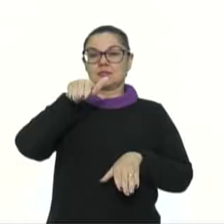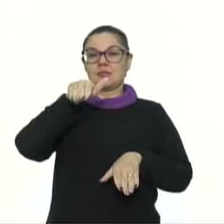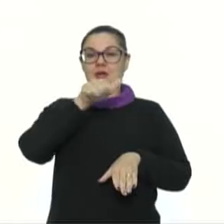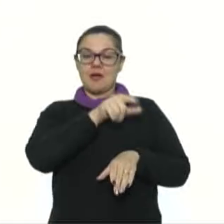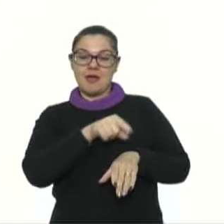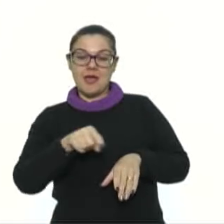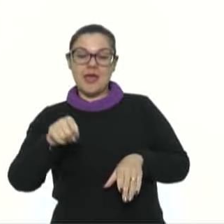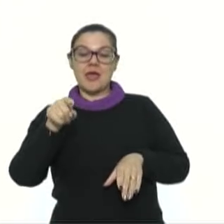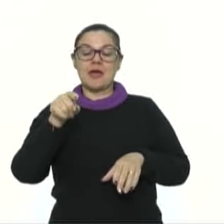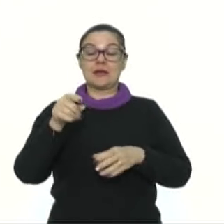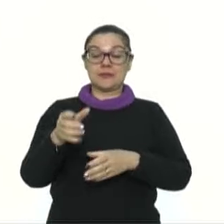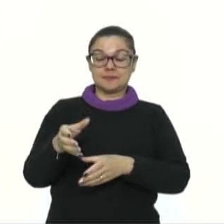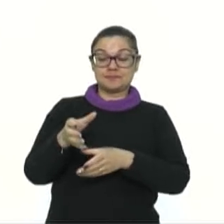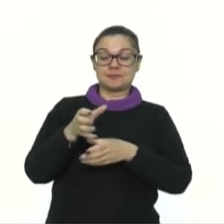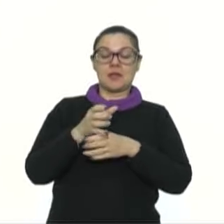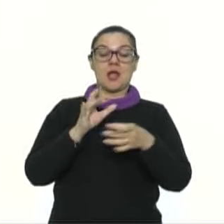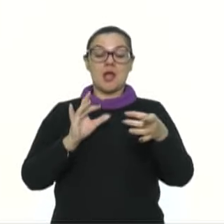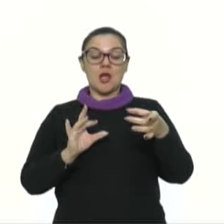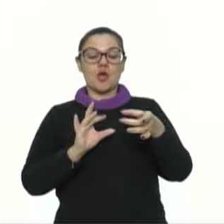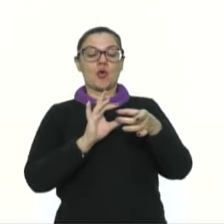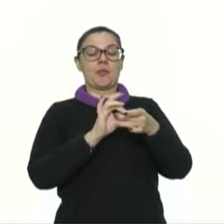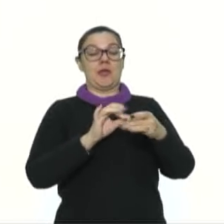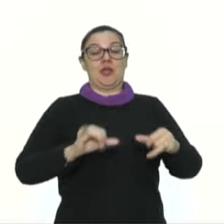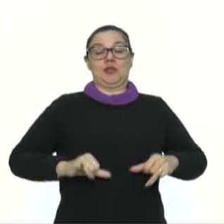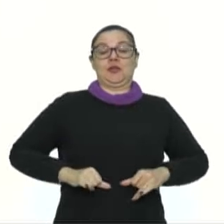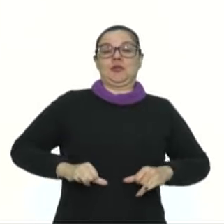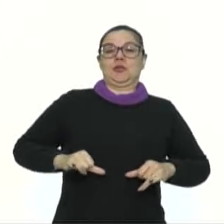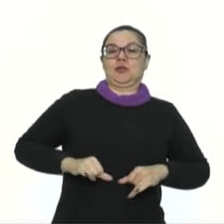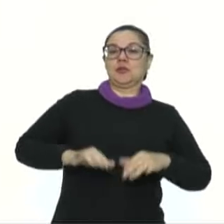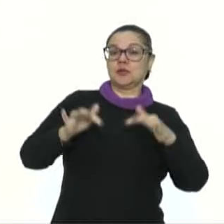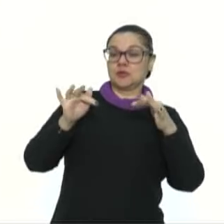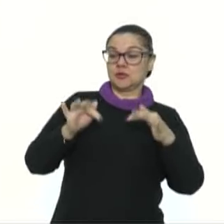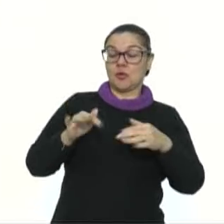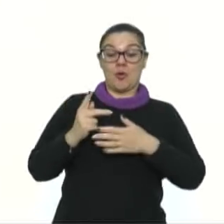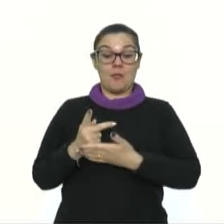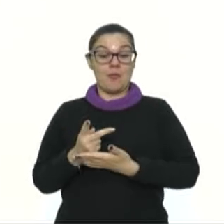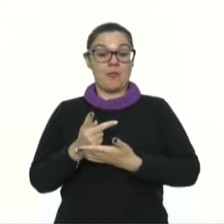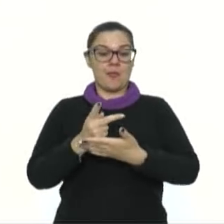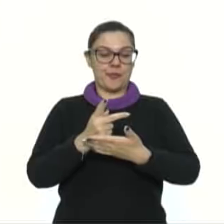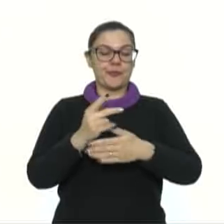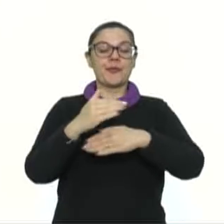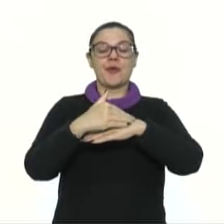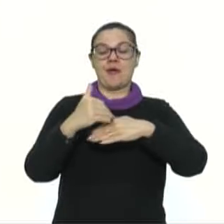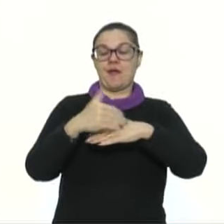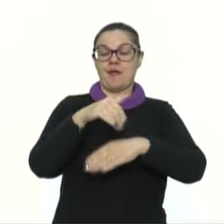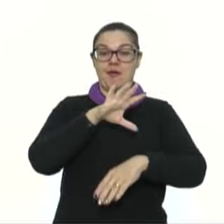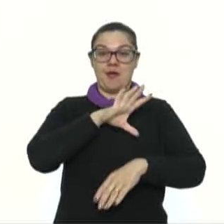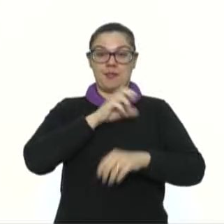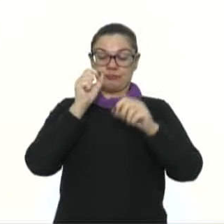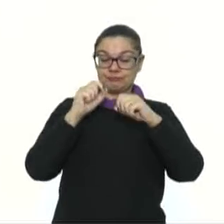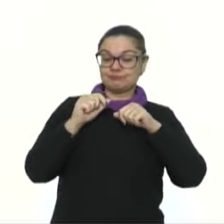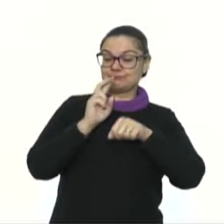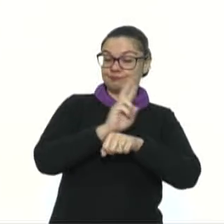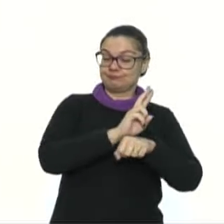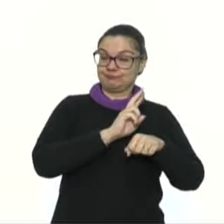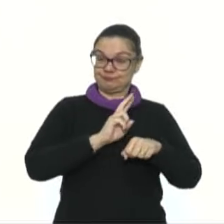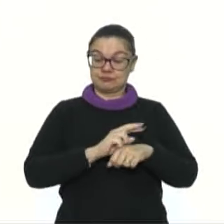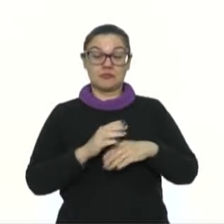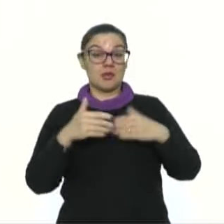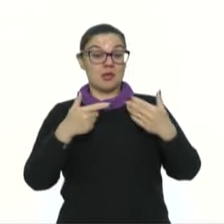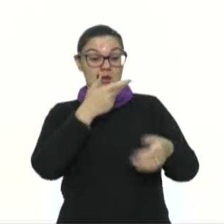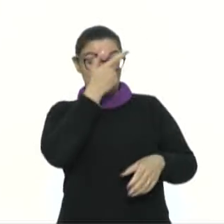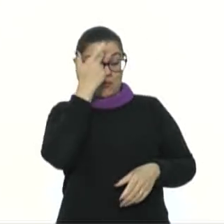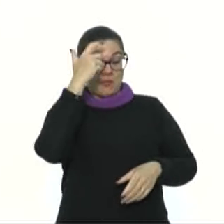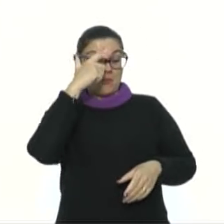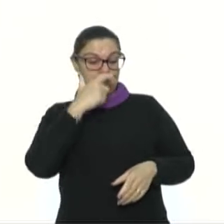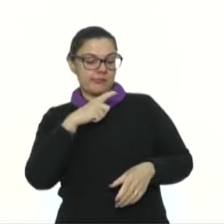adultas, tendem a associar dor e sofrimento como busca de amor e atenção. Os indivíduos que possuem